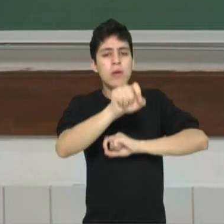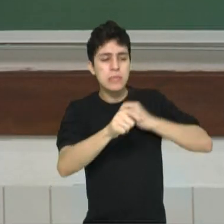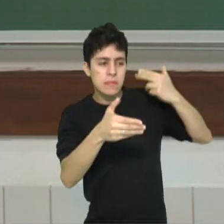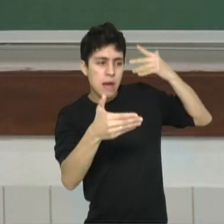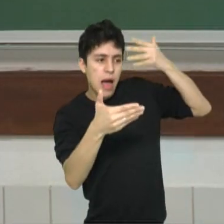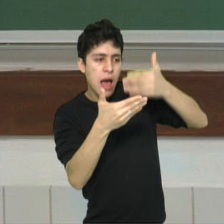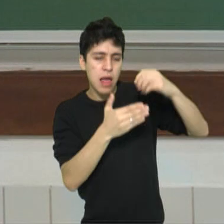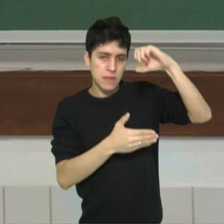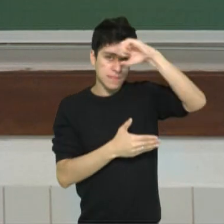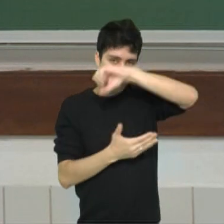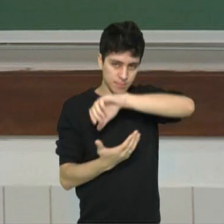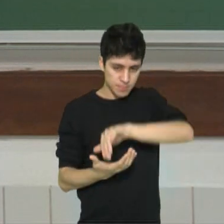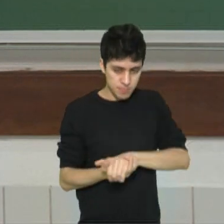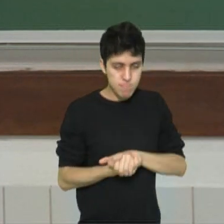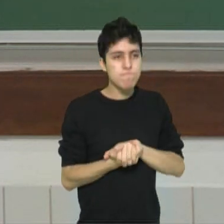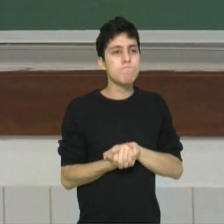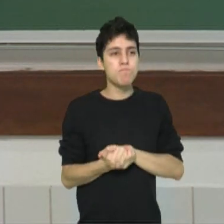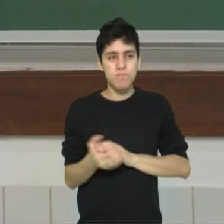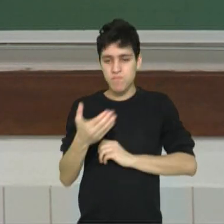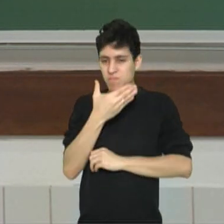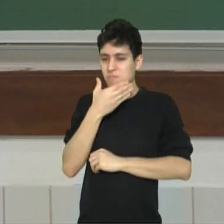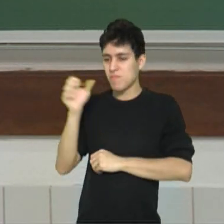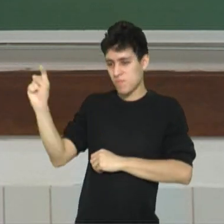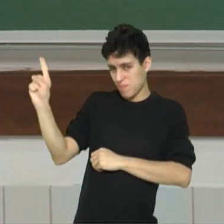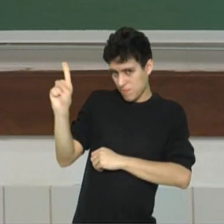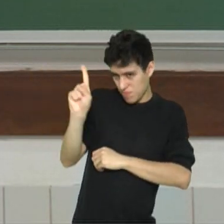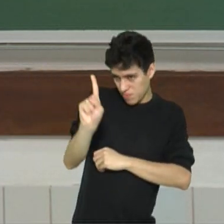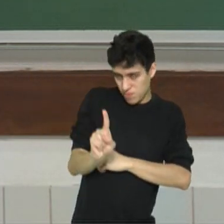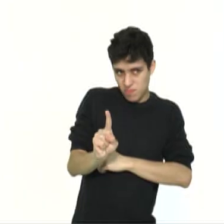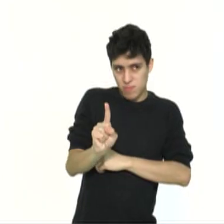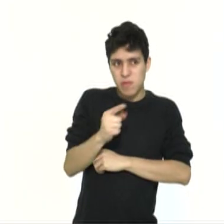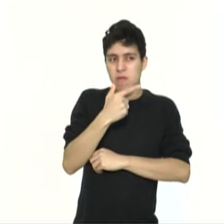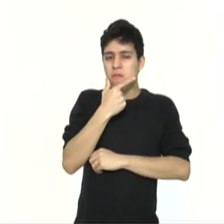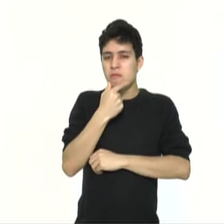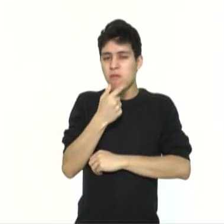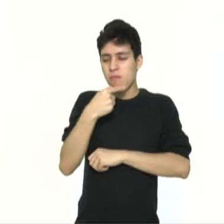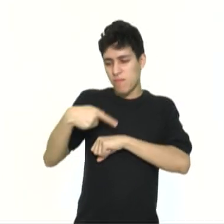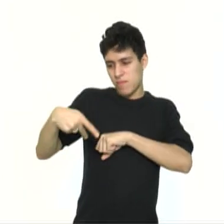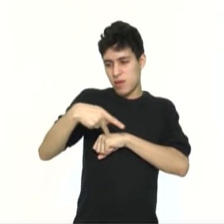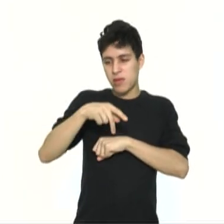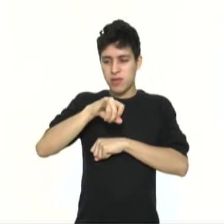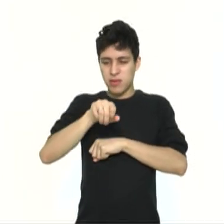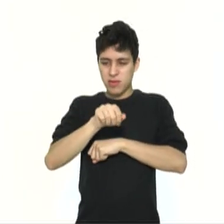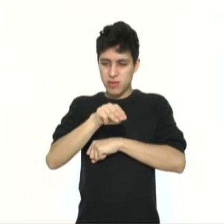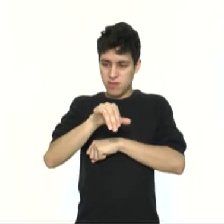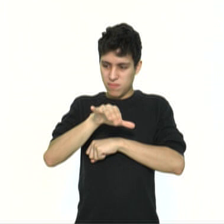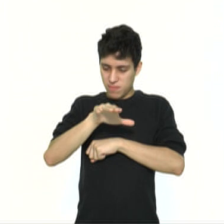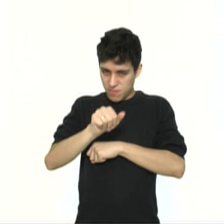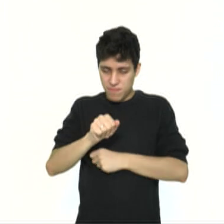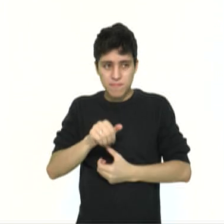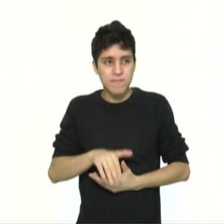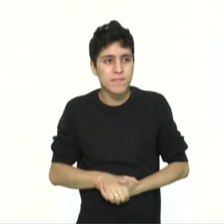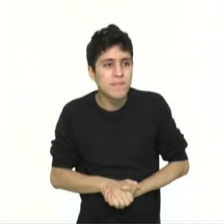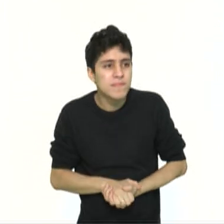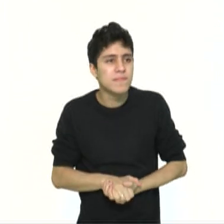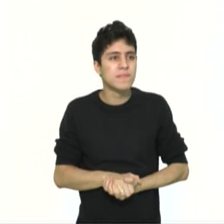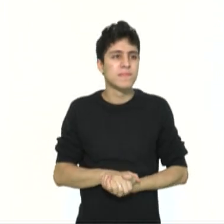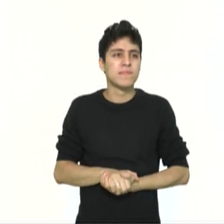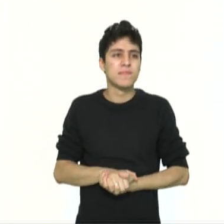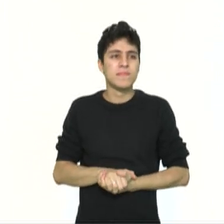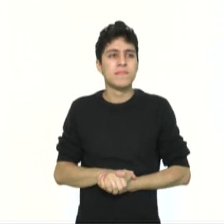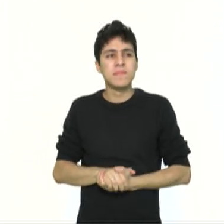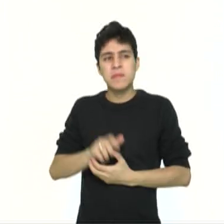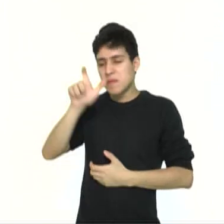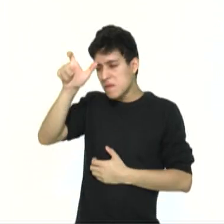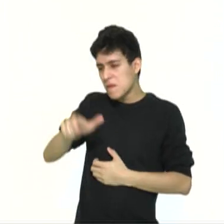aqui o cara do início lá da aula, né, no primeiro slide, o jamaicano bem famoso, né, Usain Bolt, tá? Que